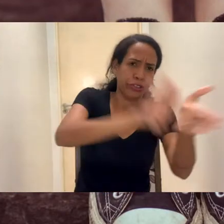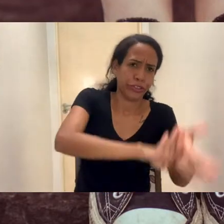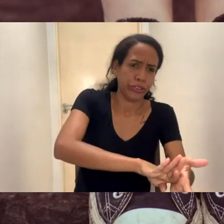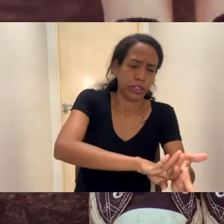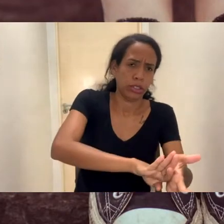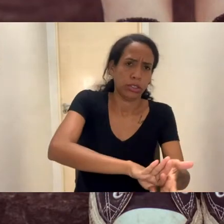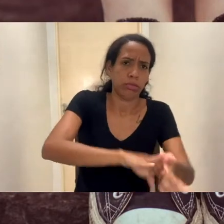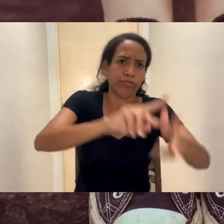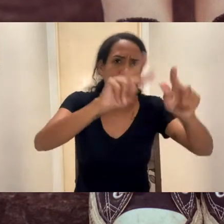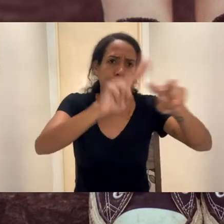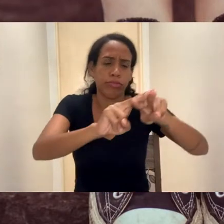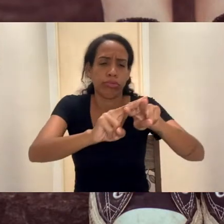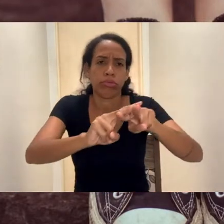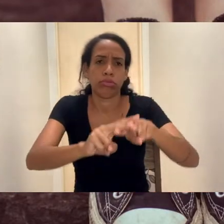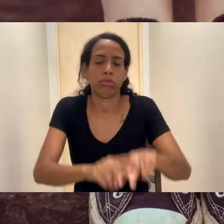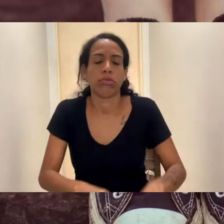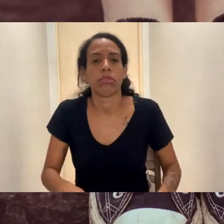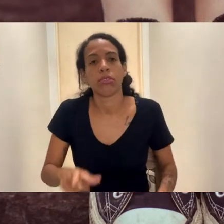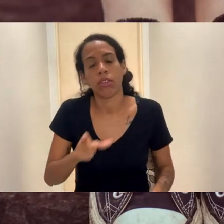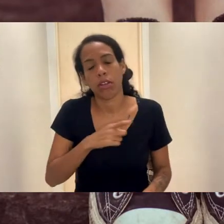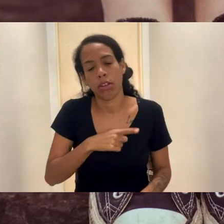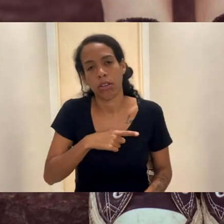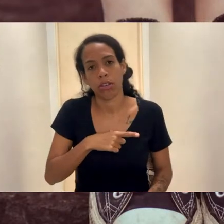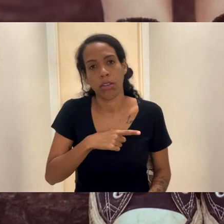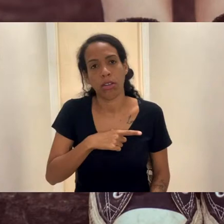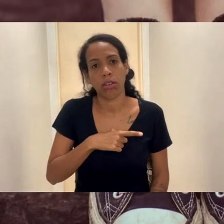socioeducativo, né, a gente tem